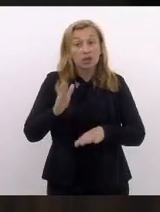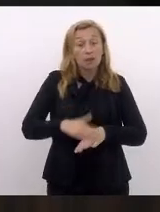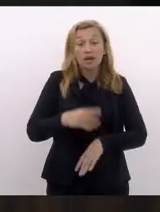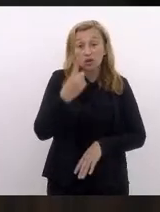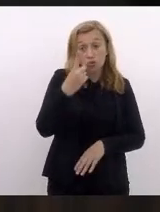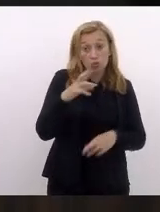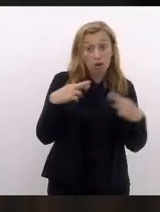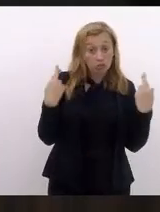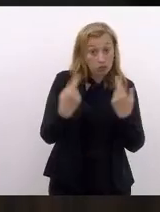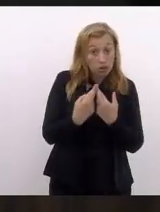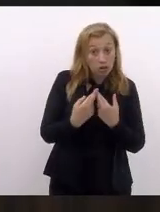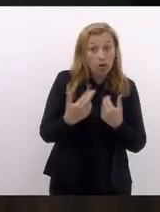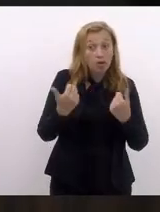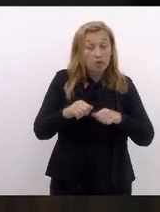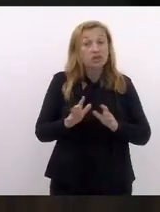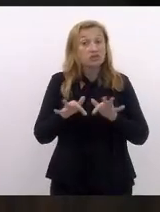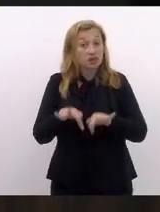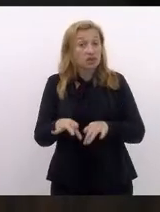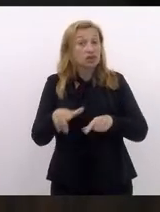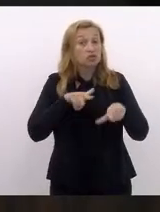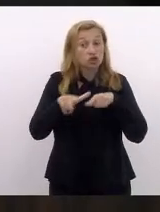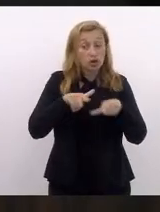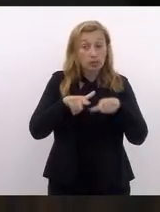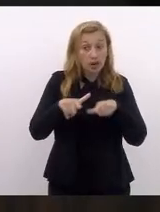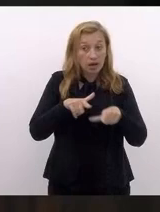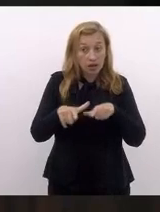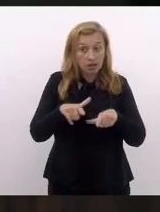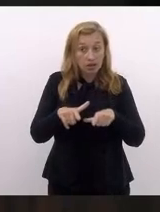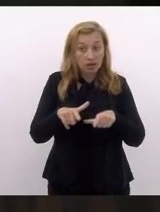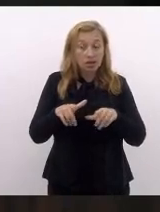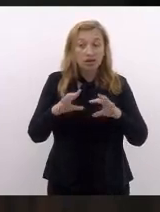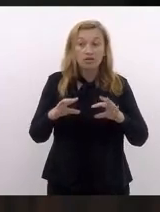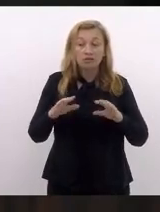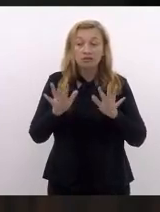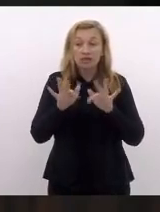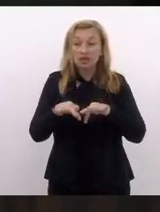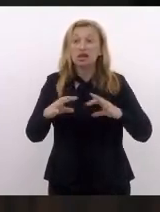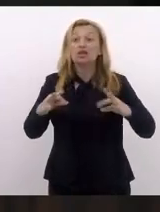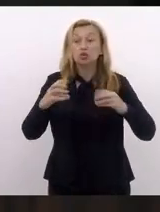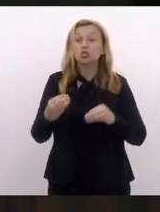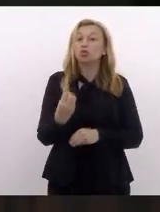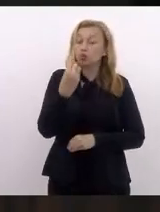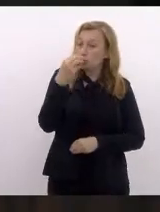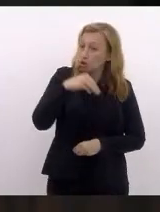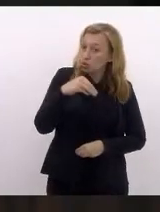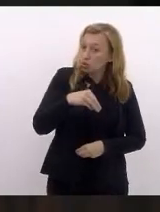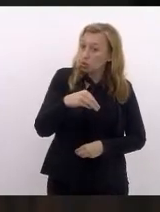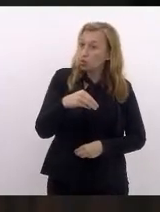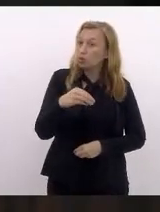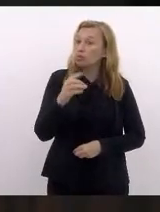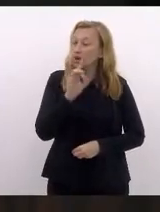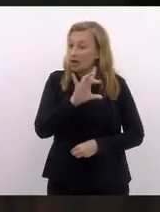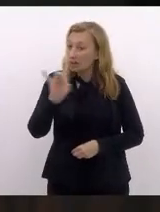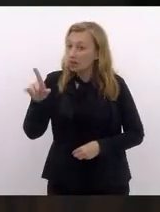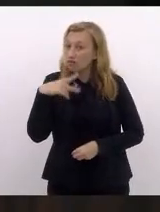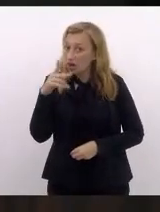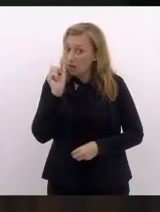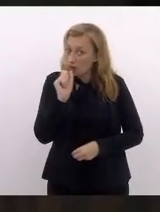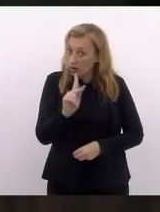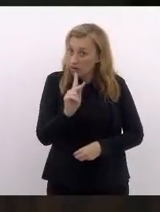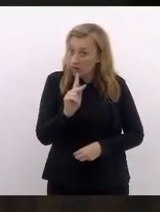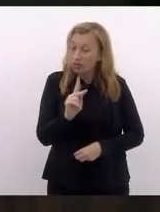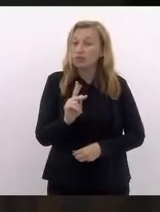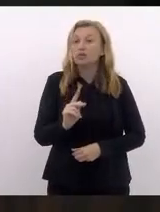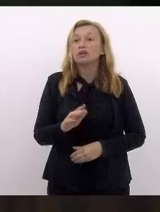uma sessão a gente precisa encerrar os trabalhos encerrados Bandeiras estão um minuto um minuto e meio para declaração por favor